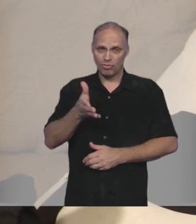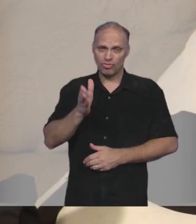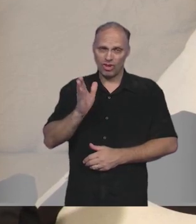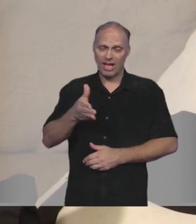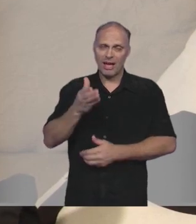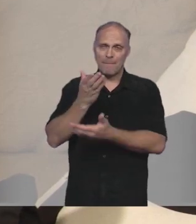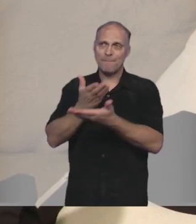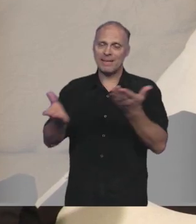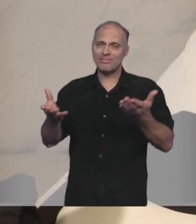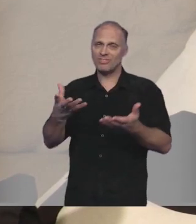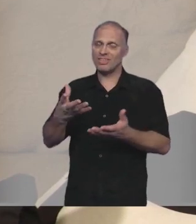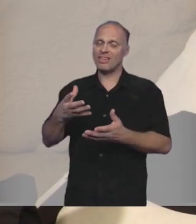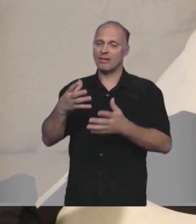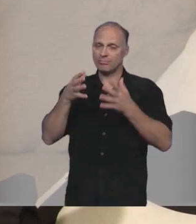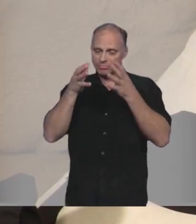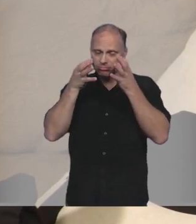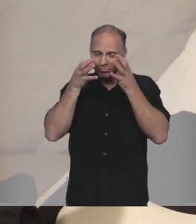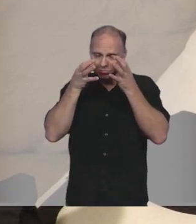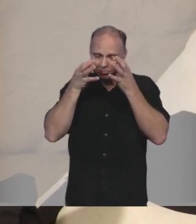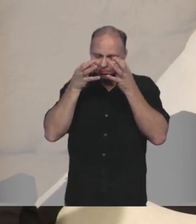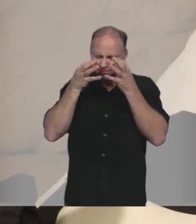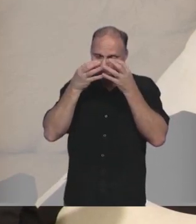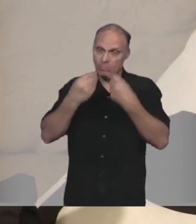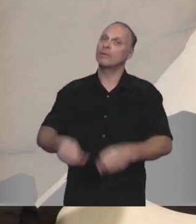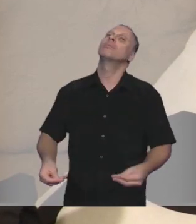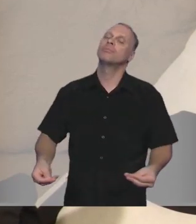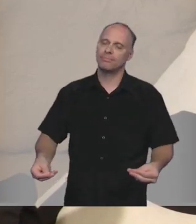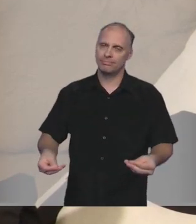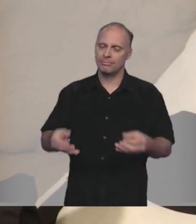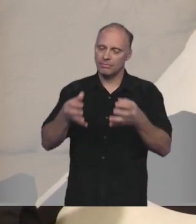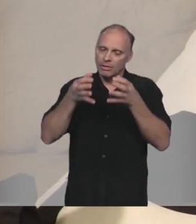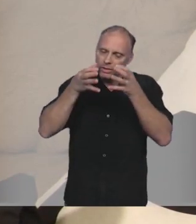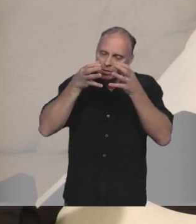Eu já perdi muito a concentração por causa disso,